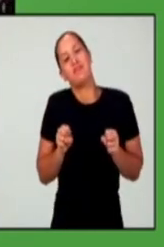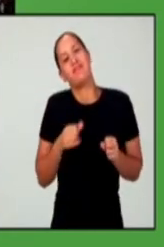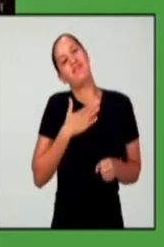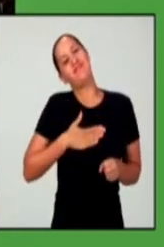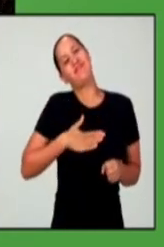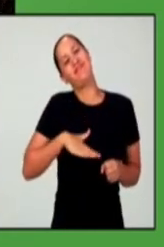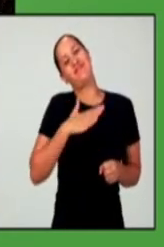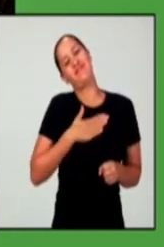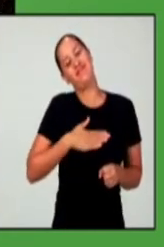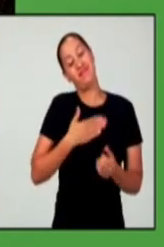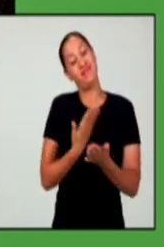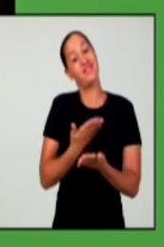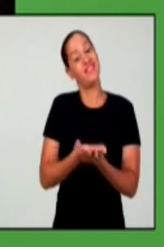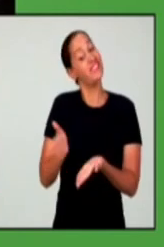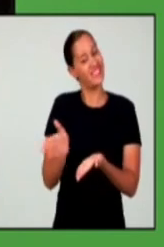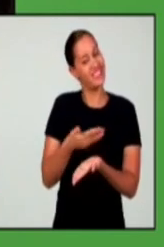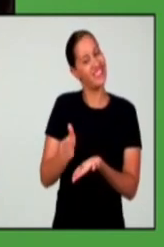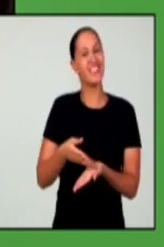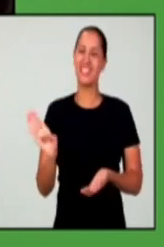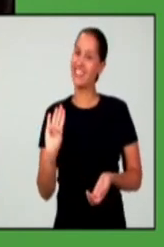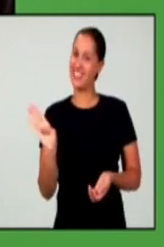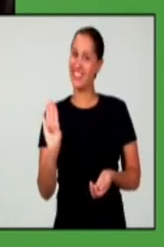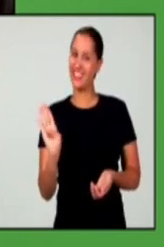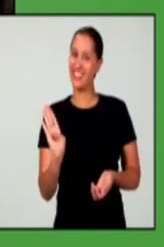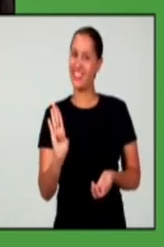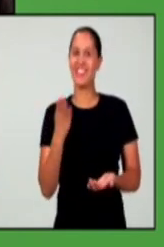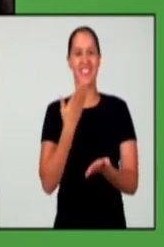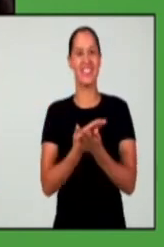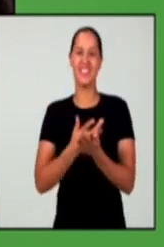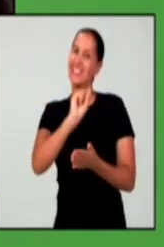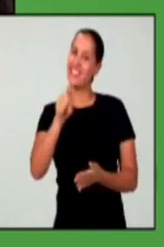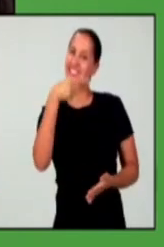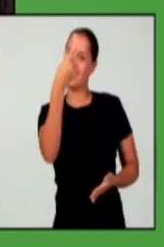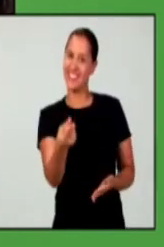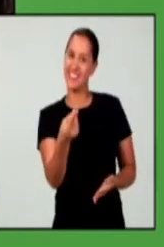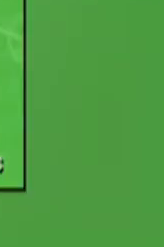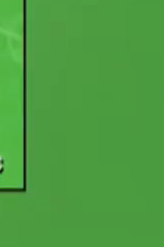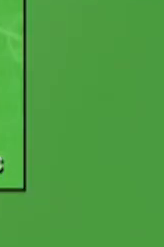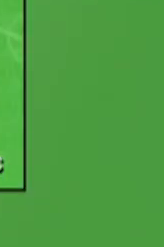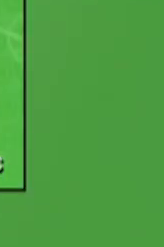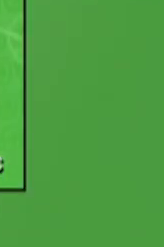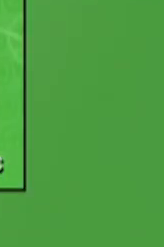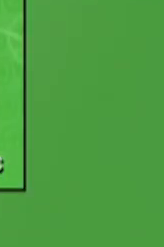e aproveite para dar uma lida no seu livro de biologia. Até a próxima!